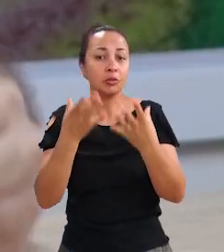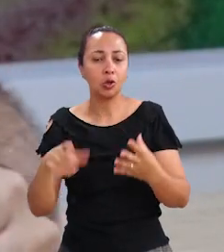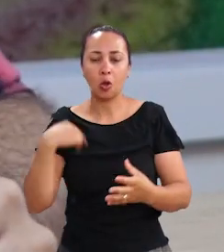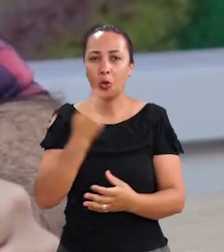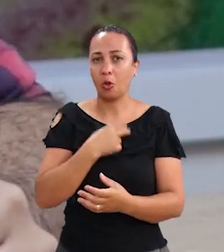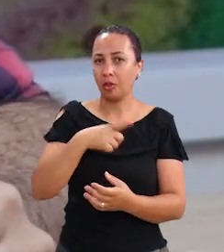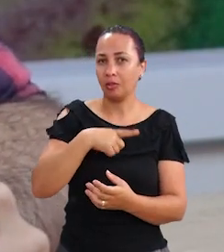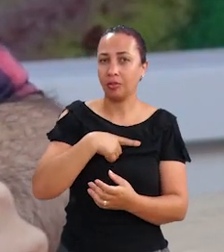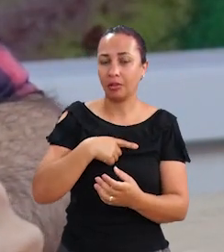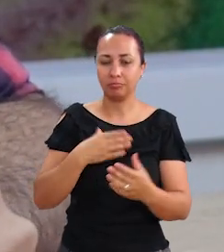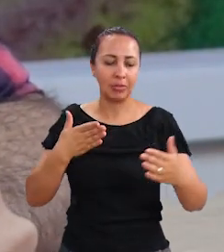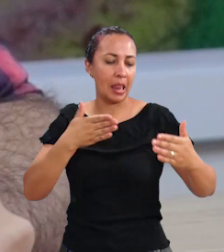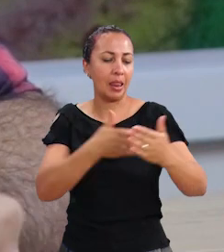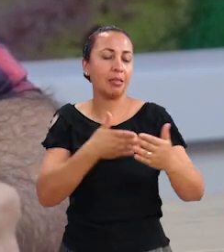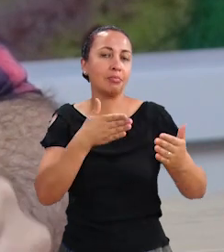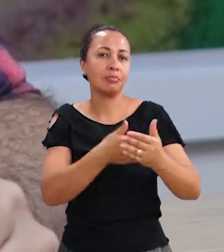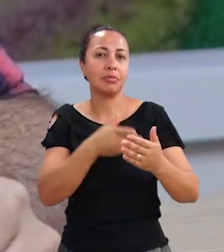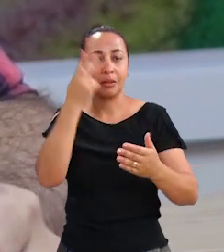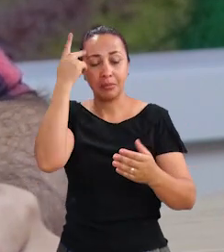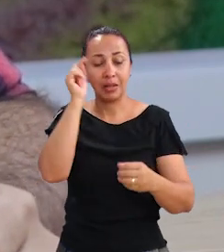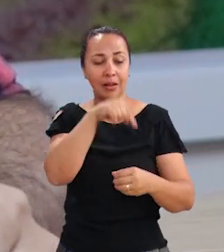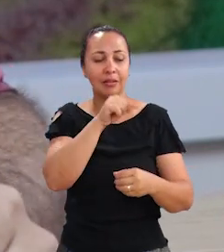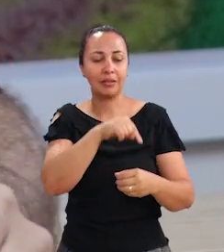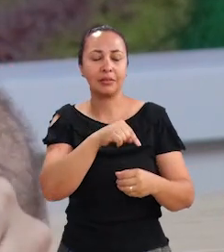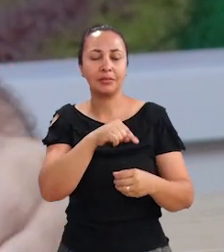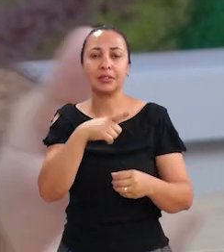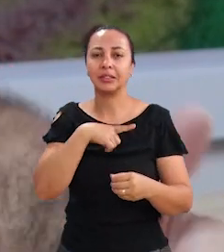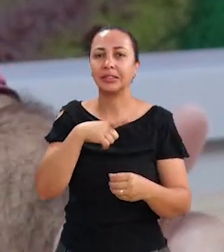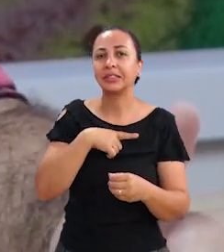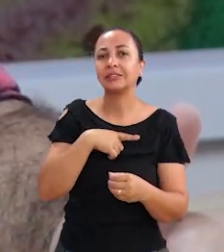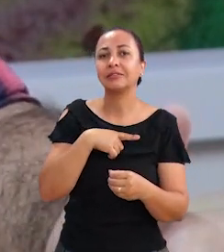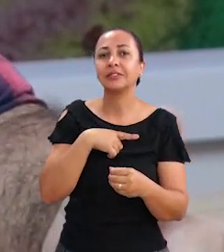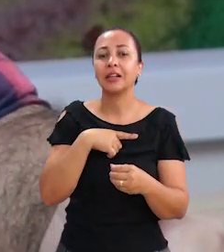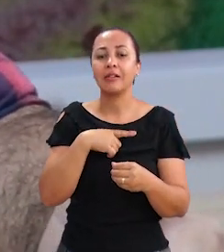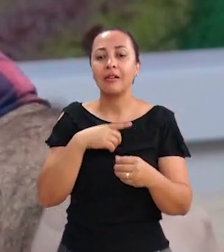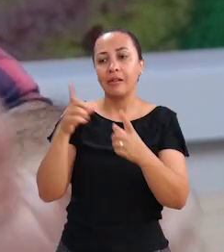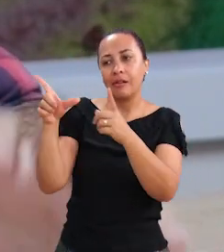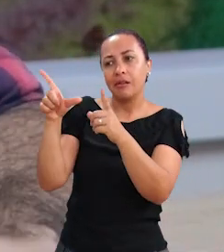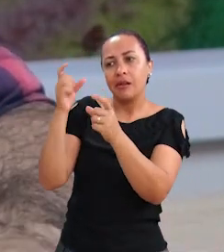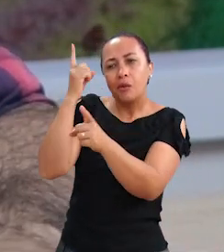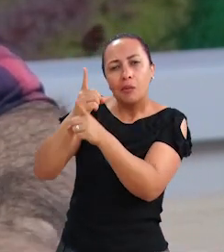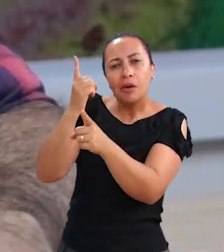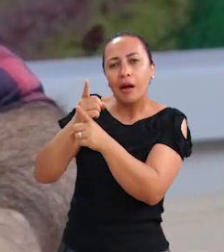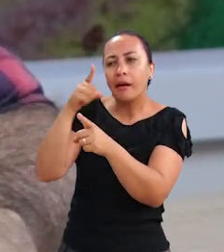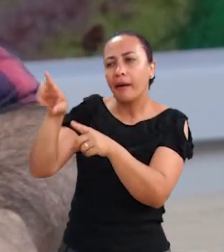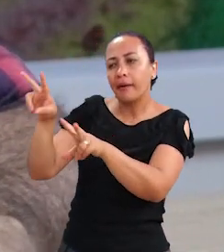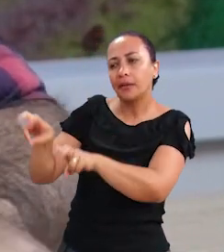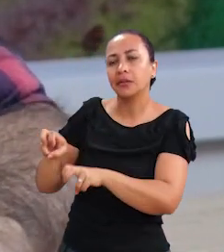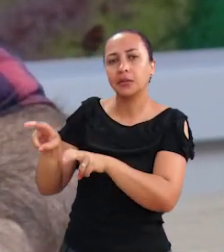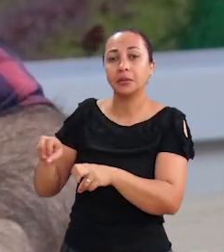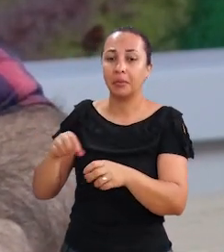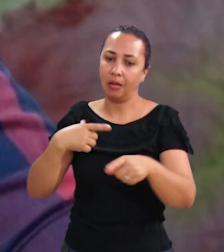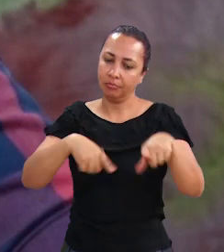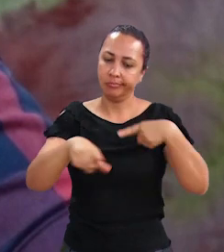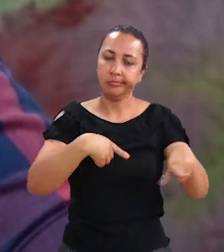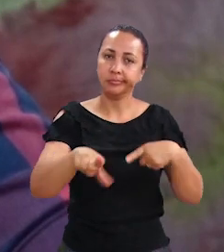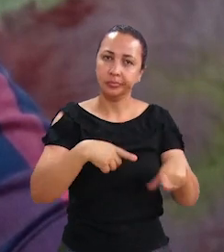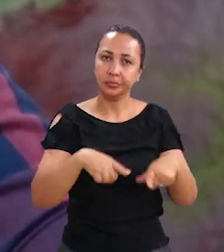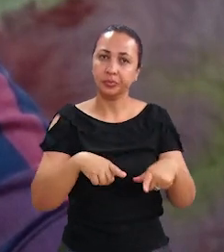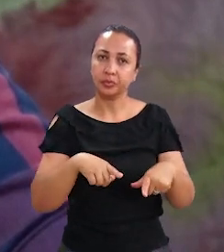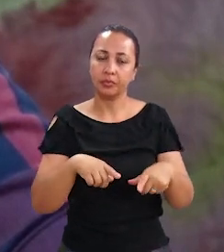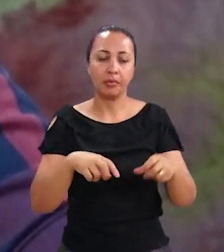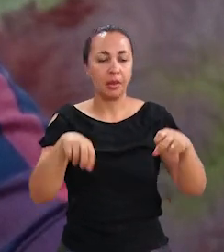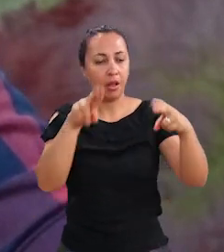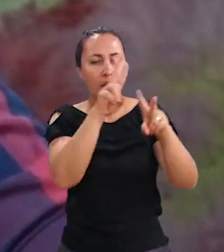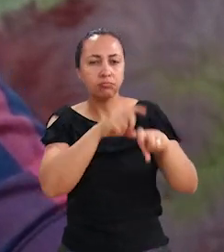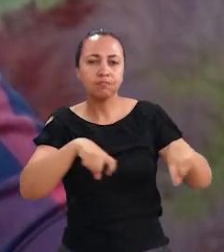as informações que nós temos estão limitadas àquilo que foi obtido no campo. Com o